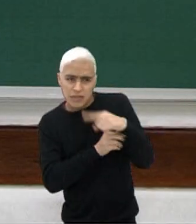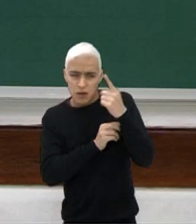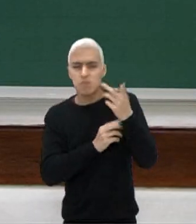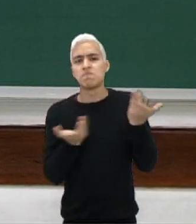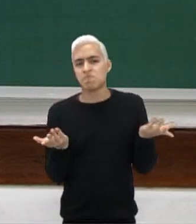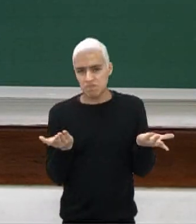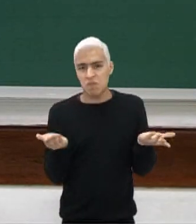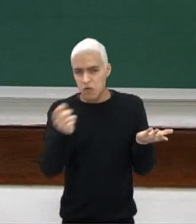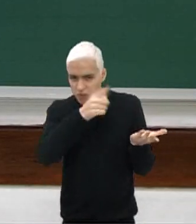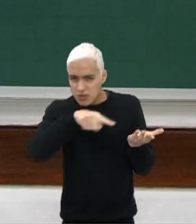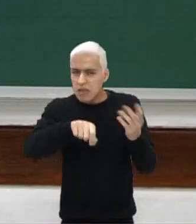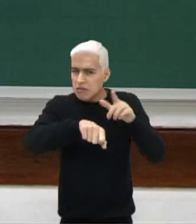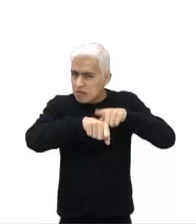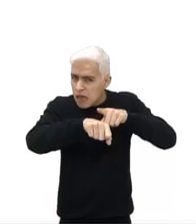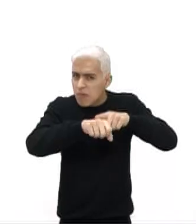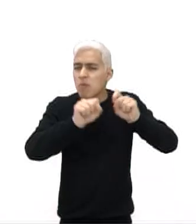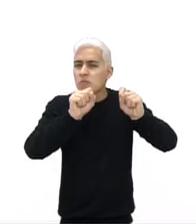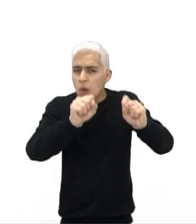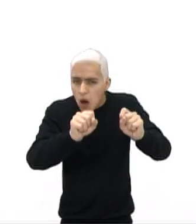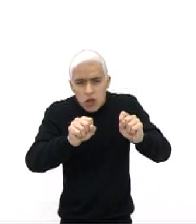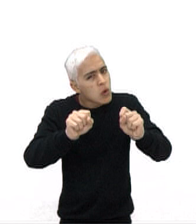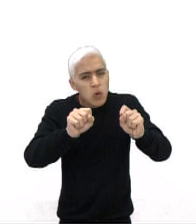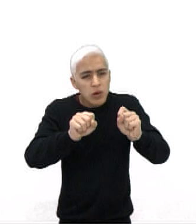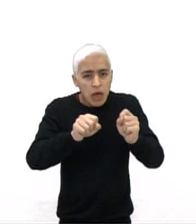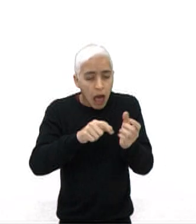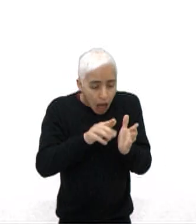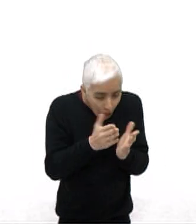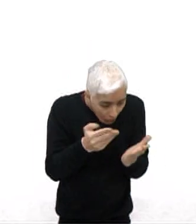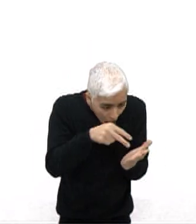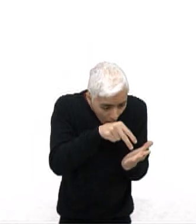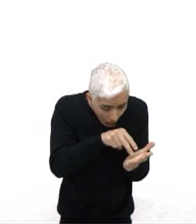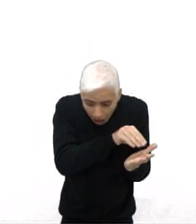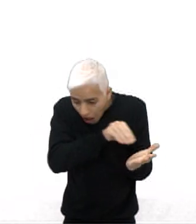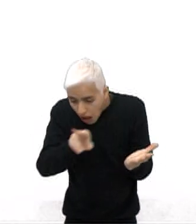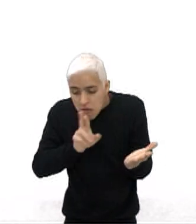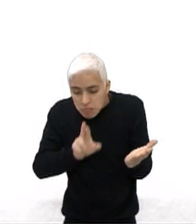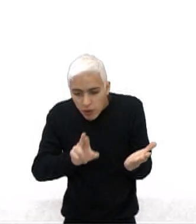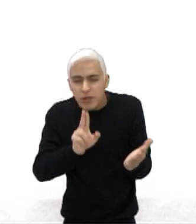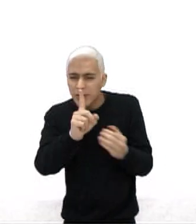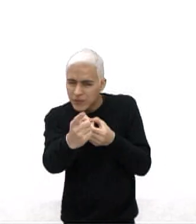vocês olharem aí no caderno e escreverem a resposta e volto para continuar.